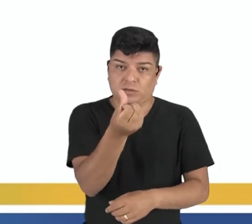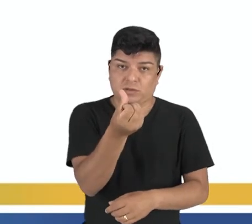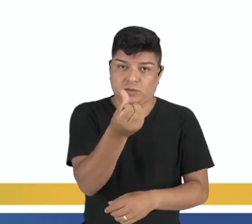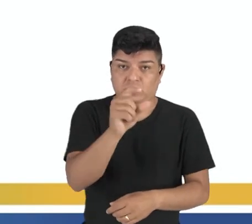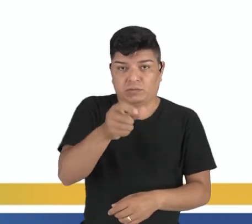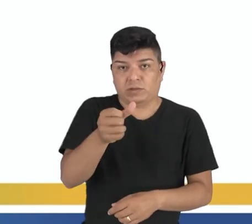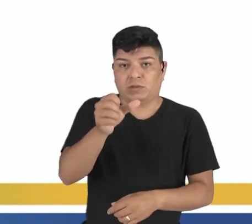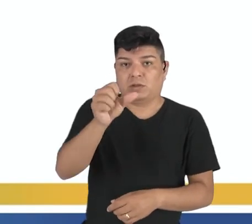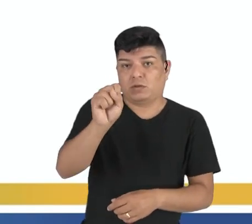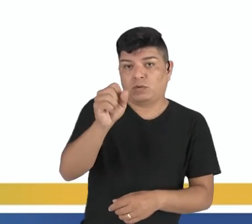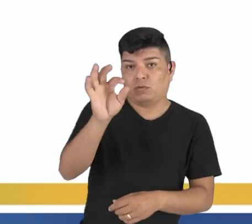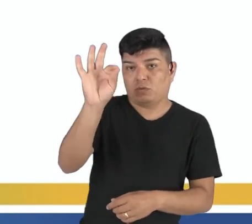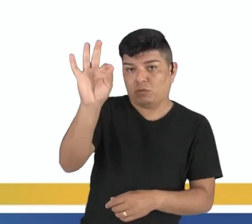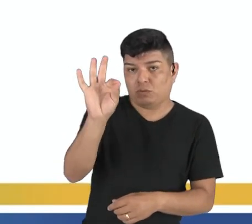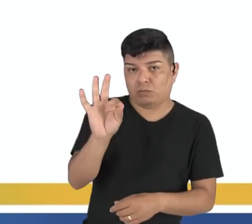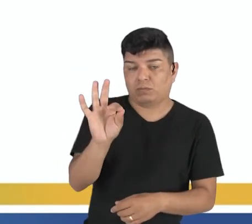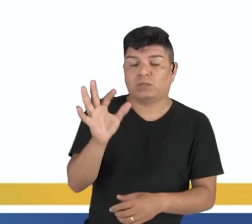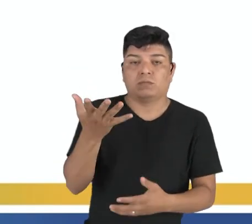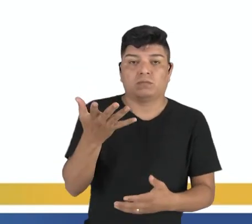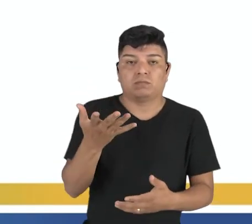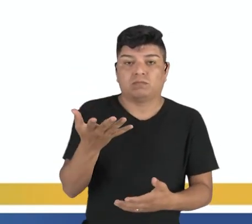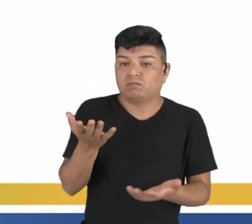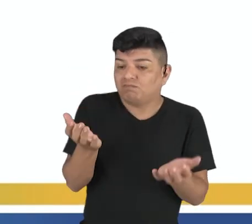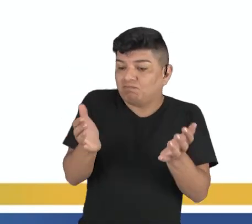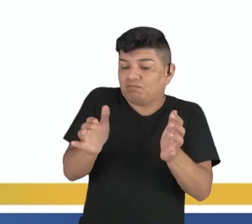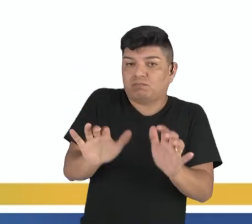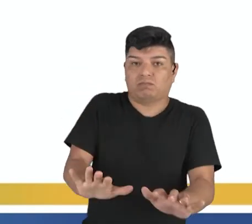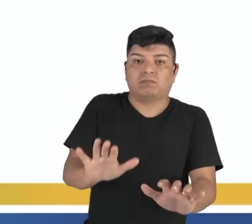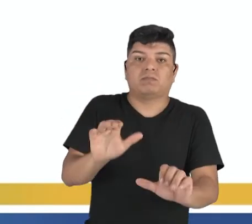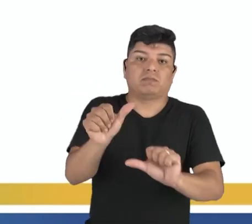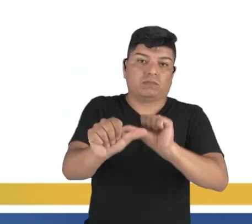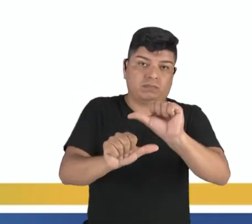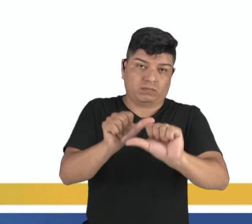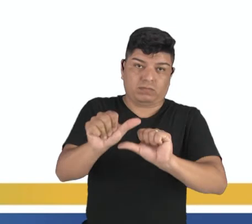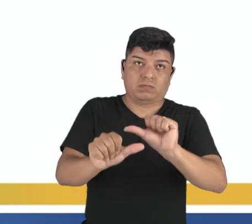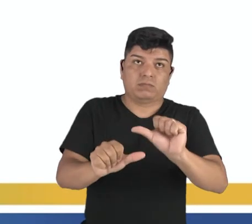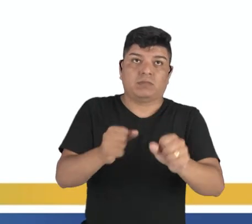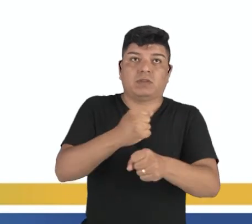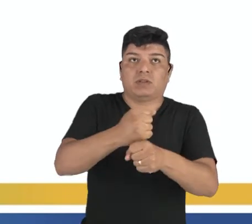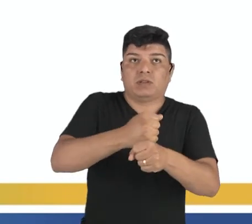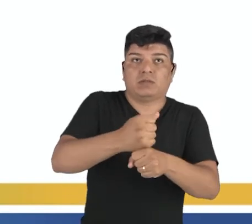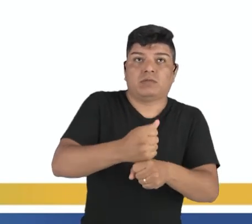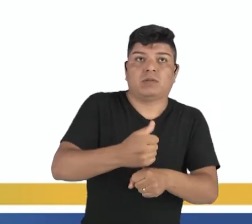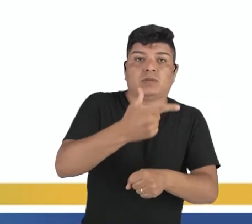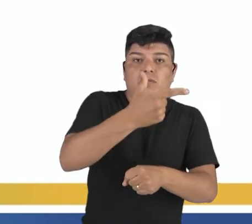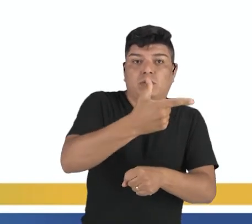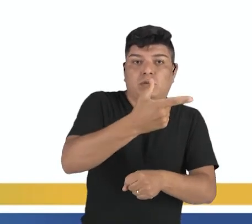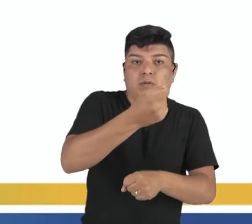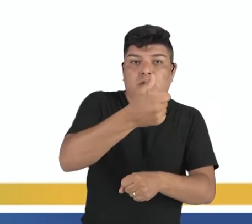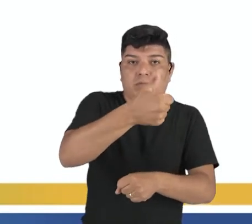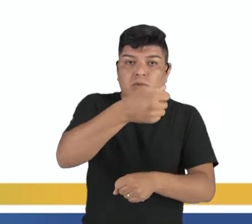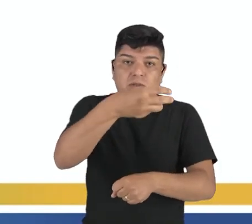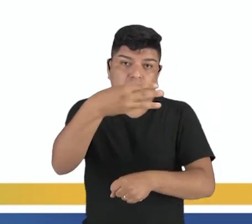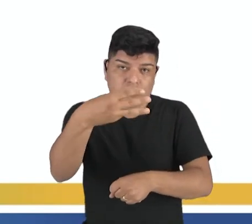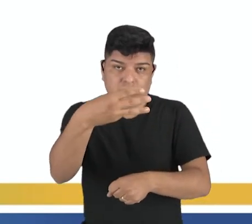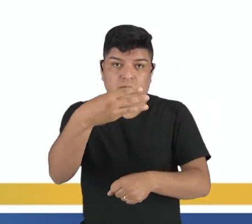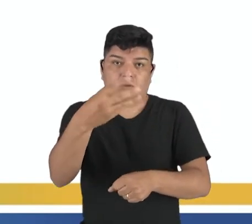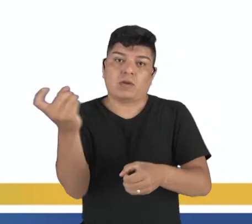56,8%, a população disse não a essa mudança. E em 2013 voltou ao que era em